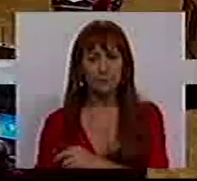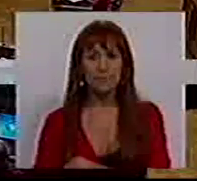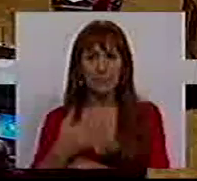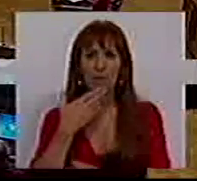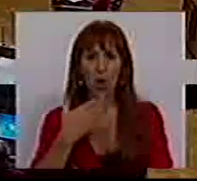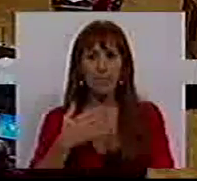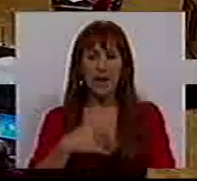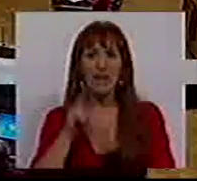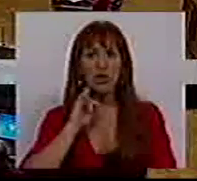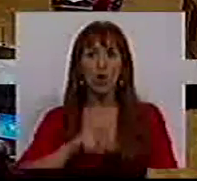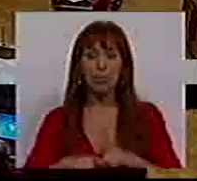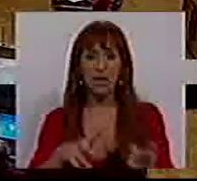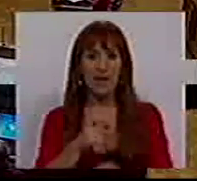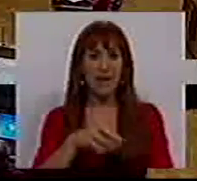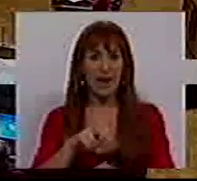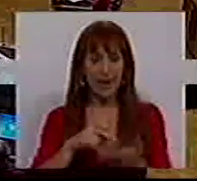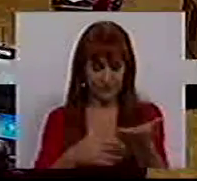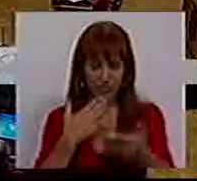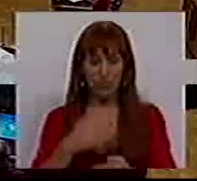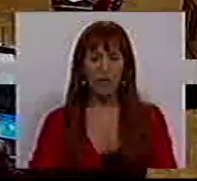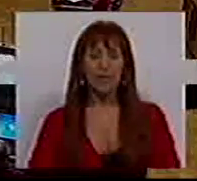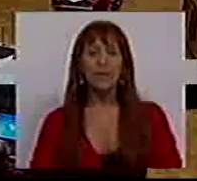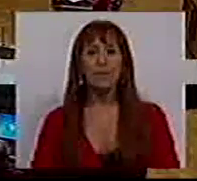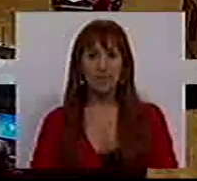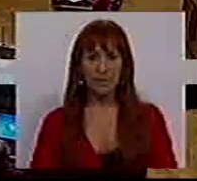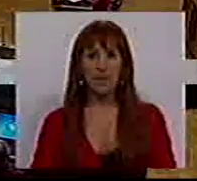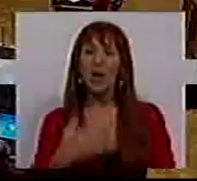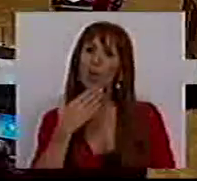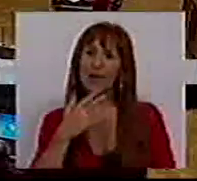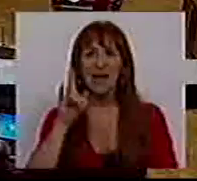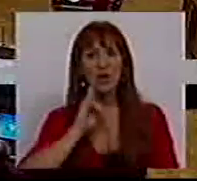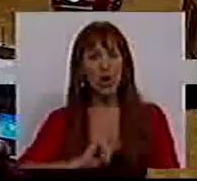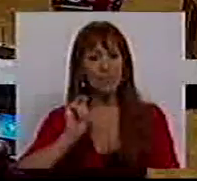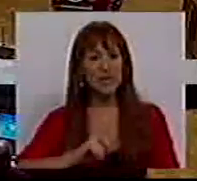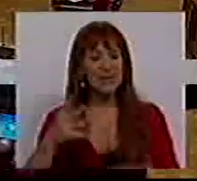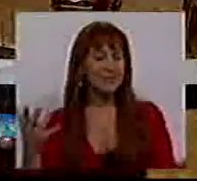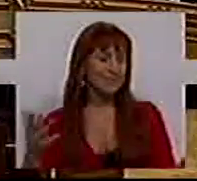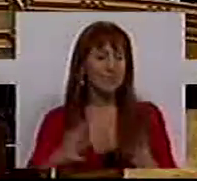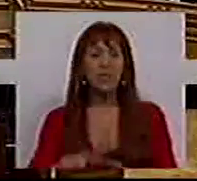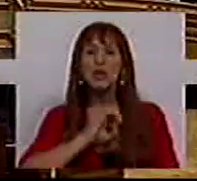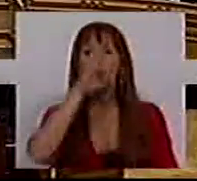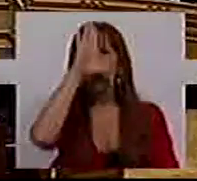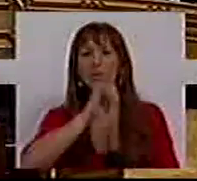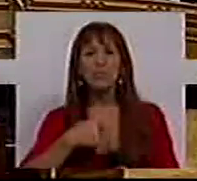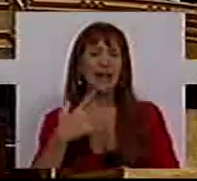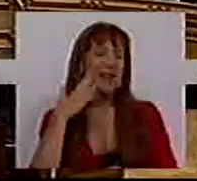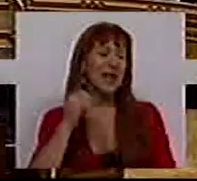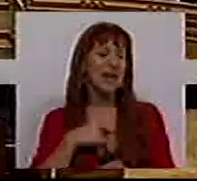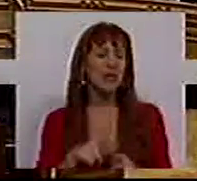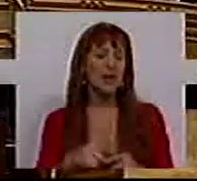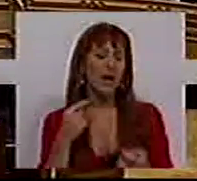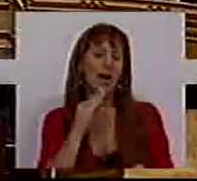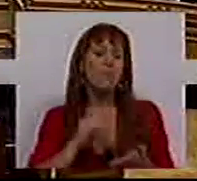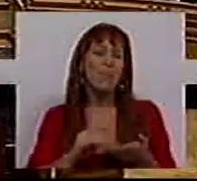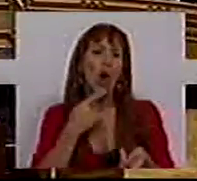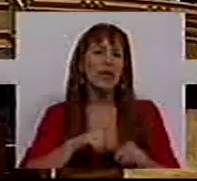Muito obrigada. Senhora deputada Catarina Martins, faz favor. Muito obrigada, Sra. Presidente. O Sr. Primeiro-Ministro tenta reescrever